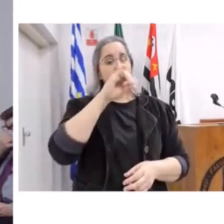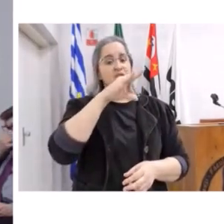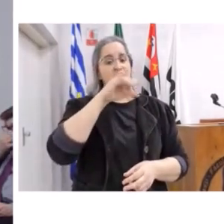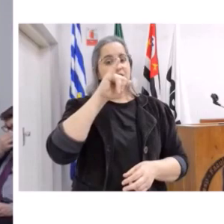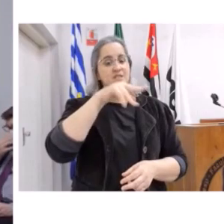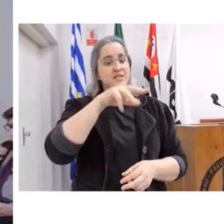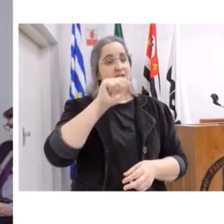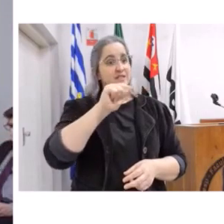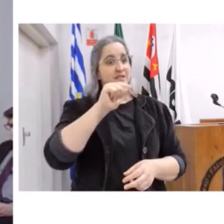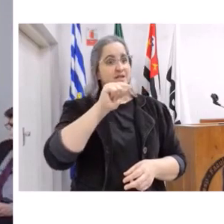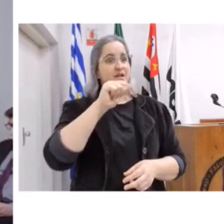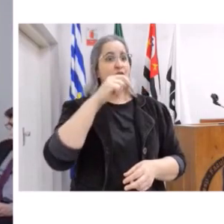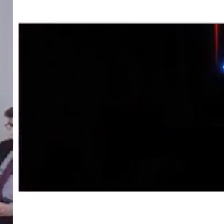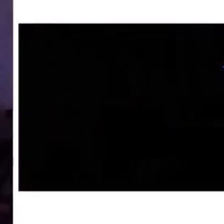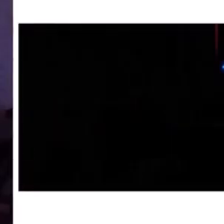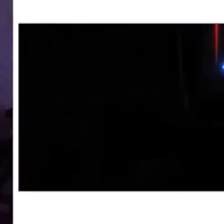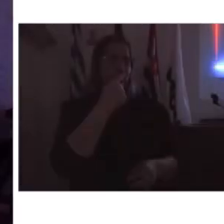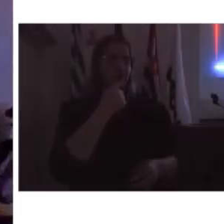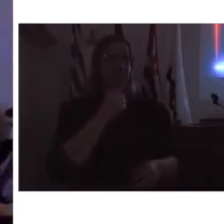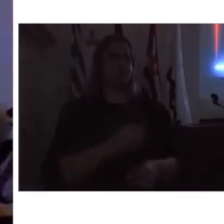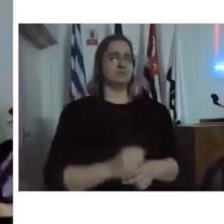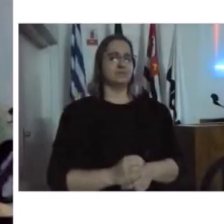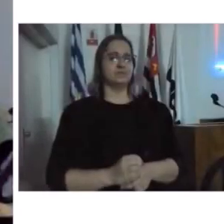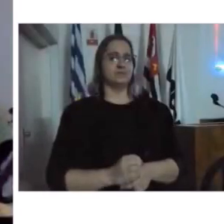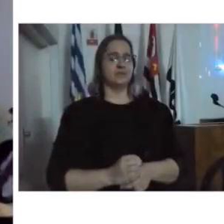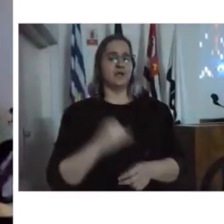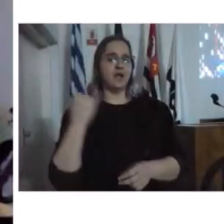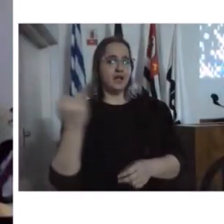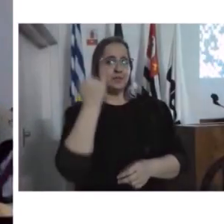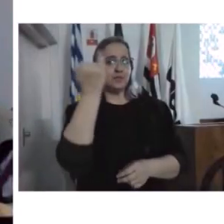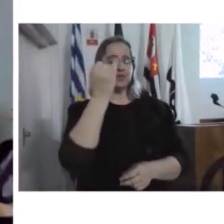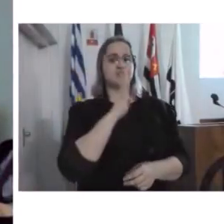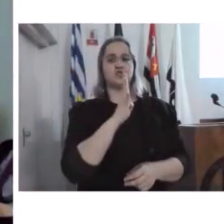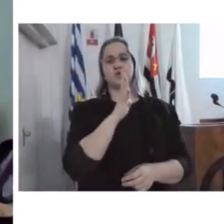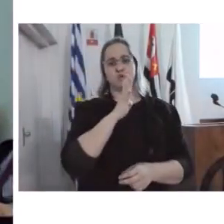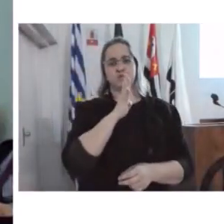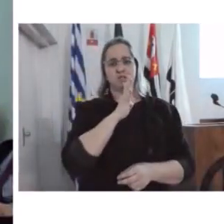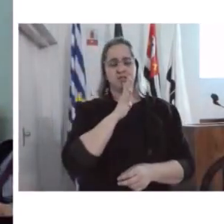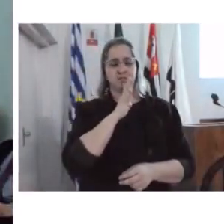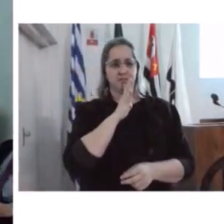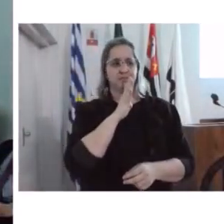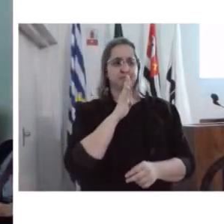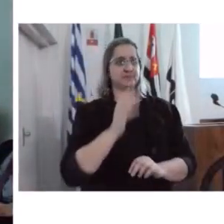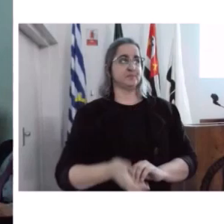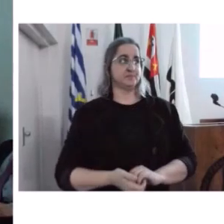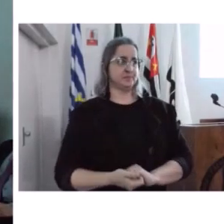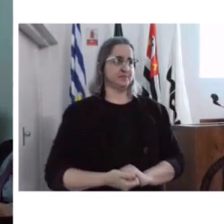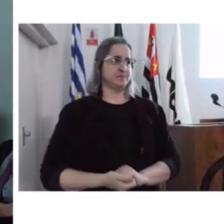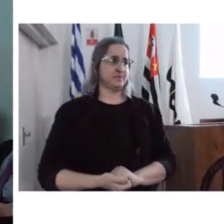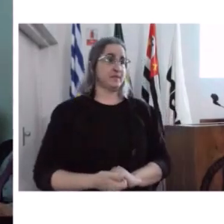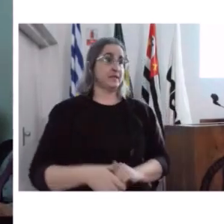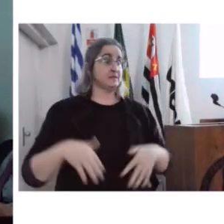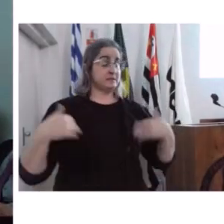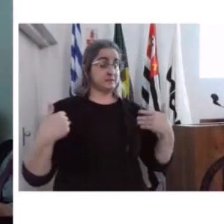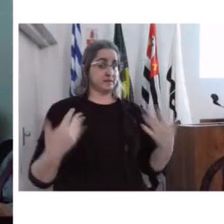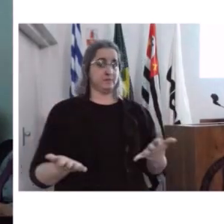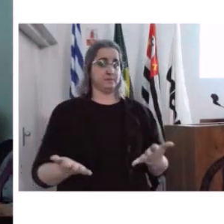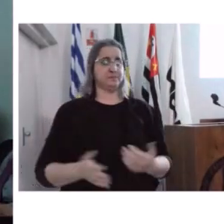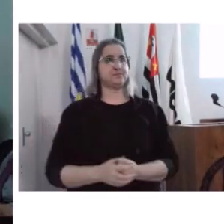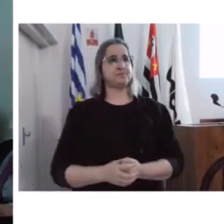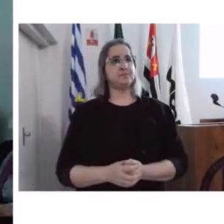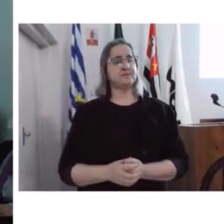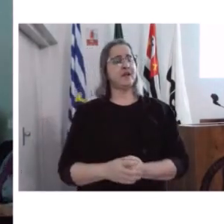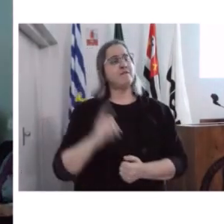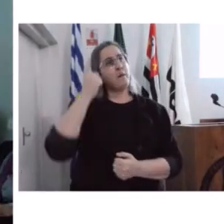Acho que era bom, por favor. Não, acho que só uma, isso. Então, gente,